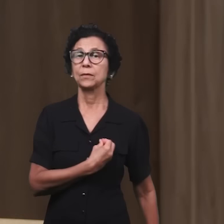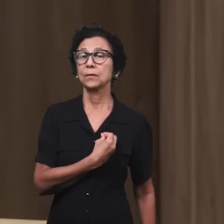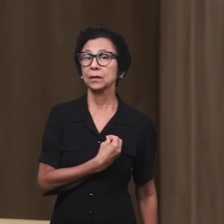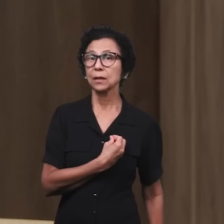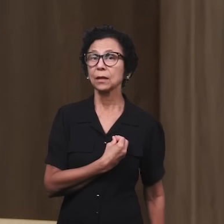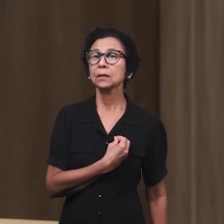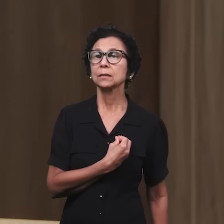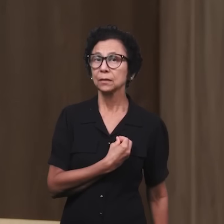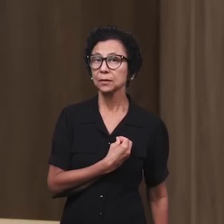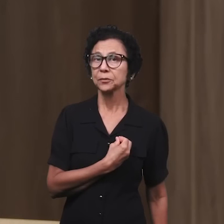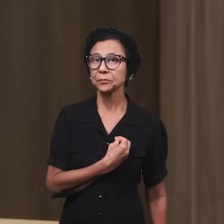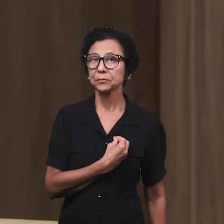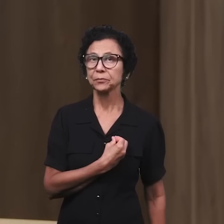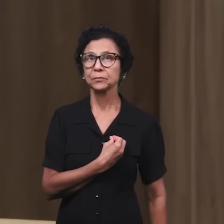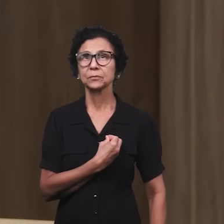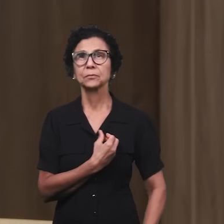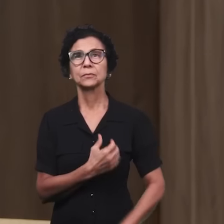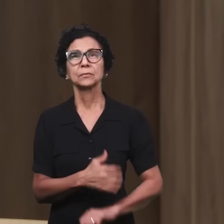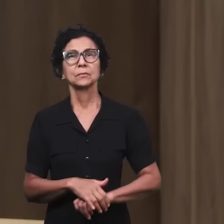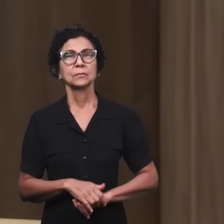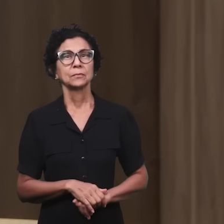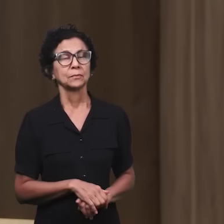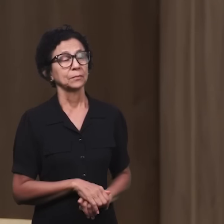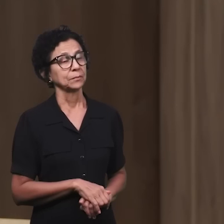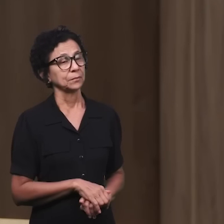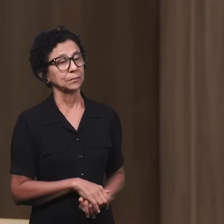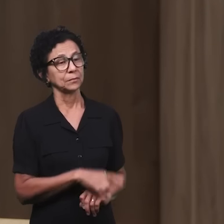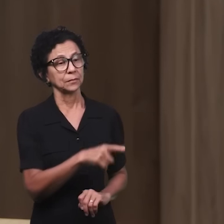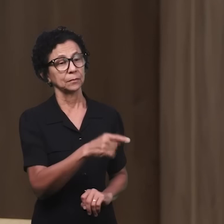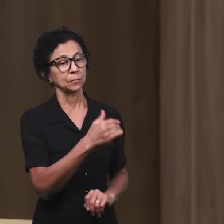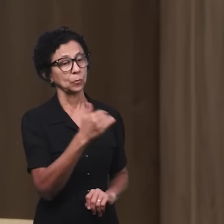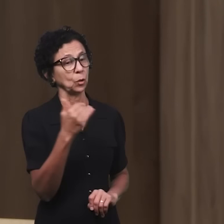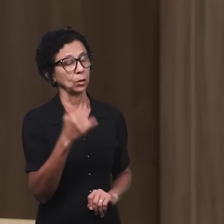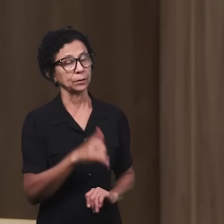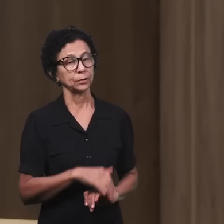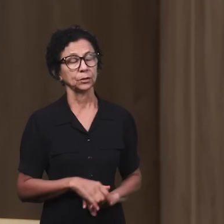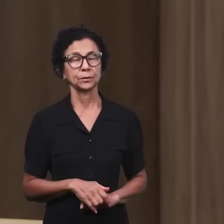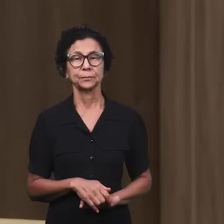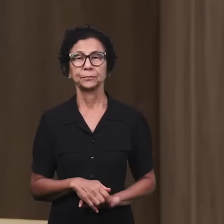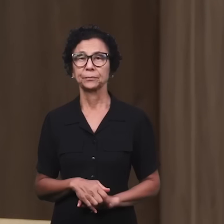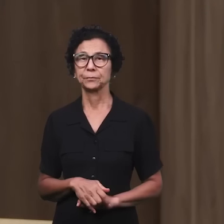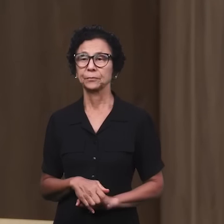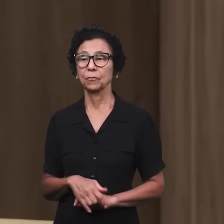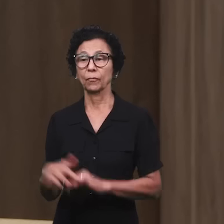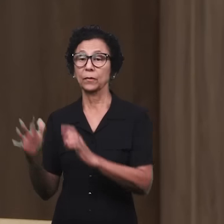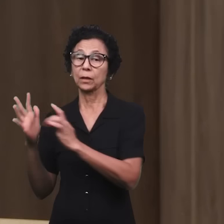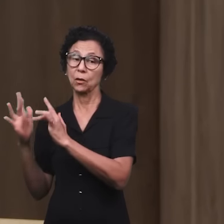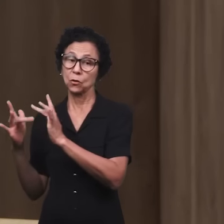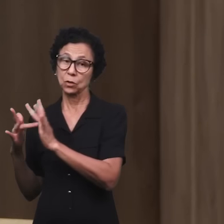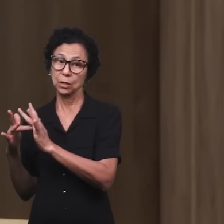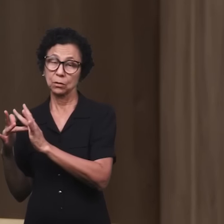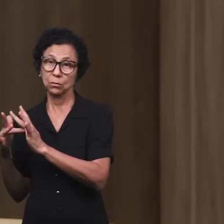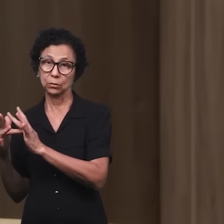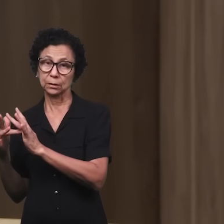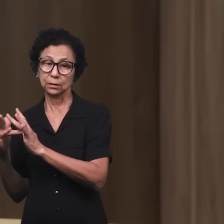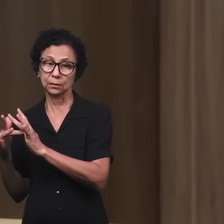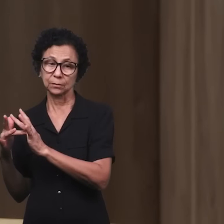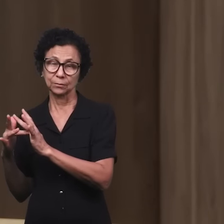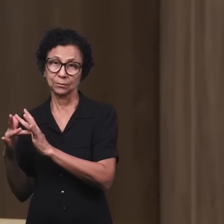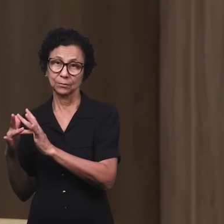morte Exato. e do outro lado vinha o leão da tribo de Judá. Glória a Deus. E o leão da tribo de Judá, mais uma vez, engoliu a